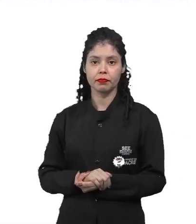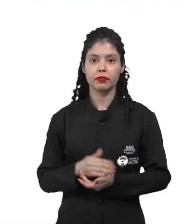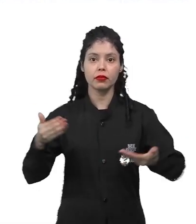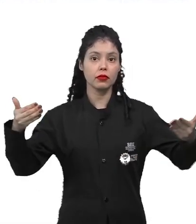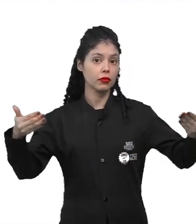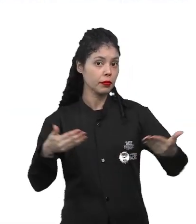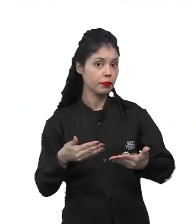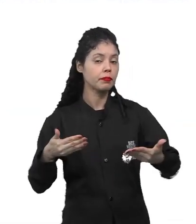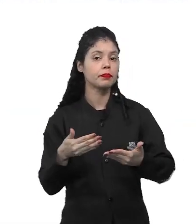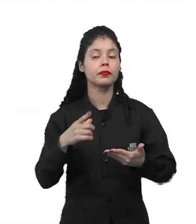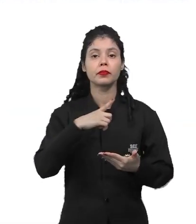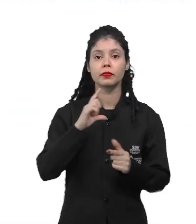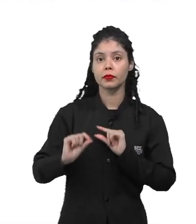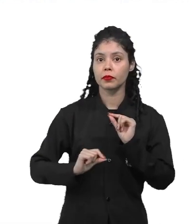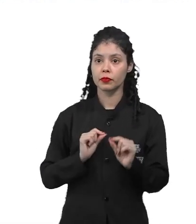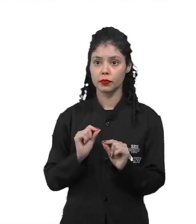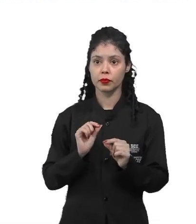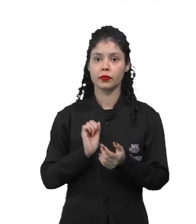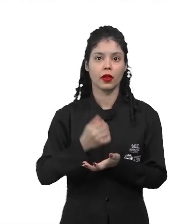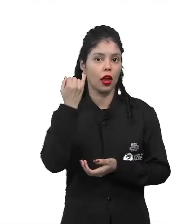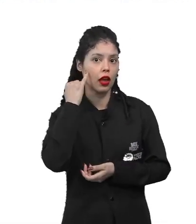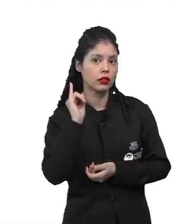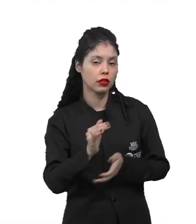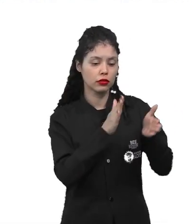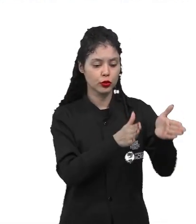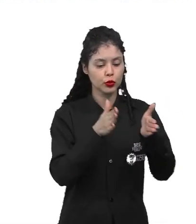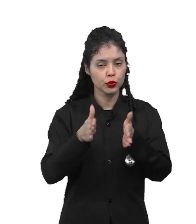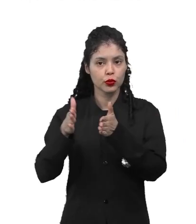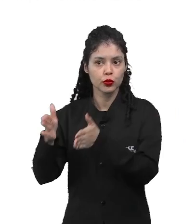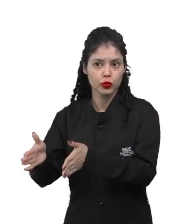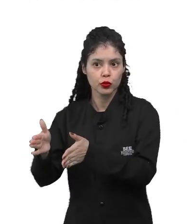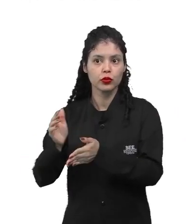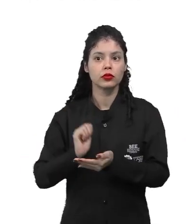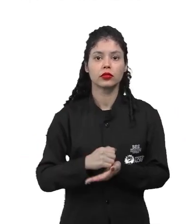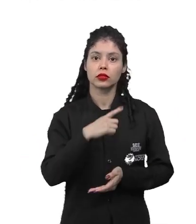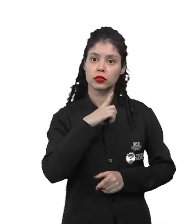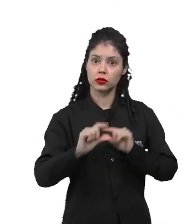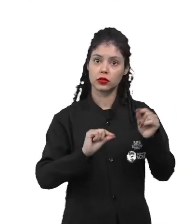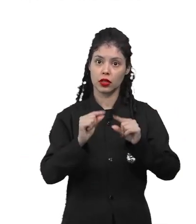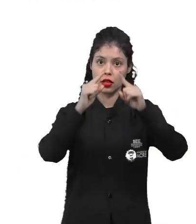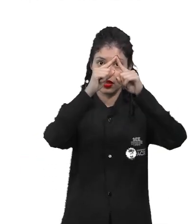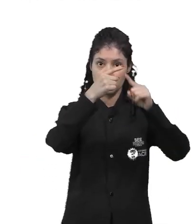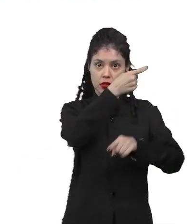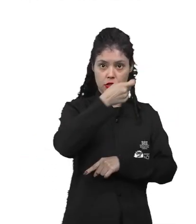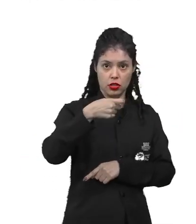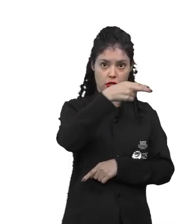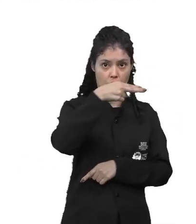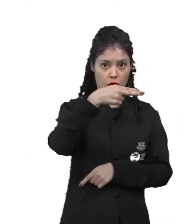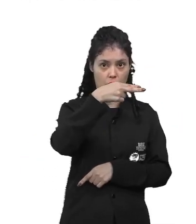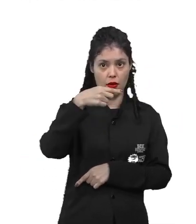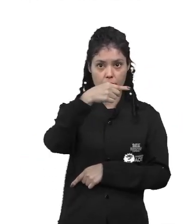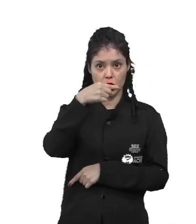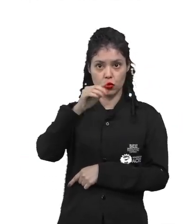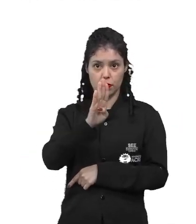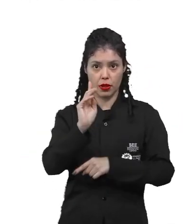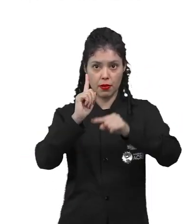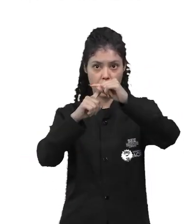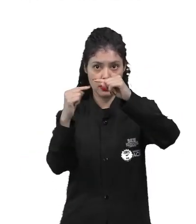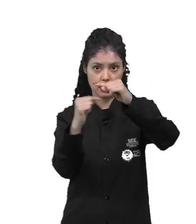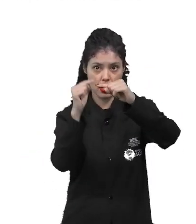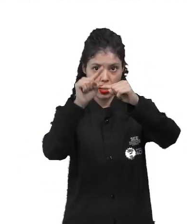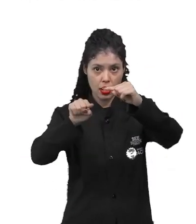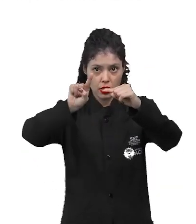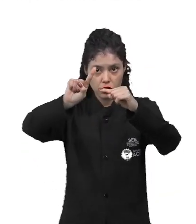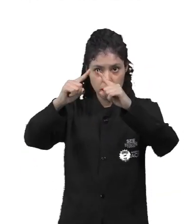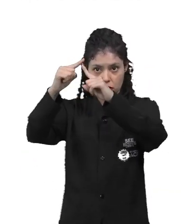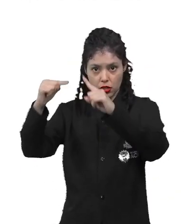agora a ideia dos passos, e aqui eu tenho a fórmula de Bhaskara, né, que é a mais conhecida, tá bom? Tá bem? Essa